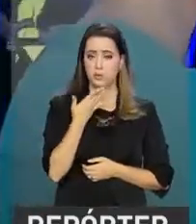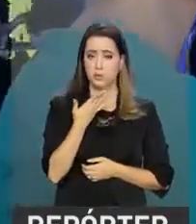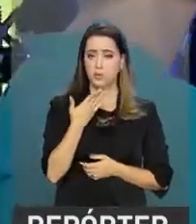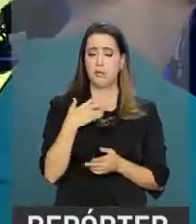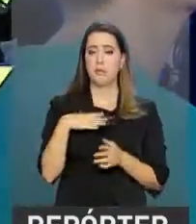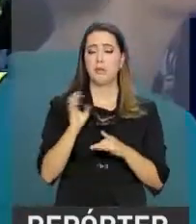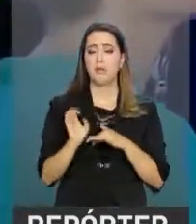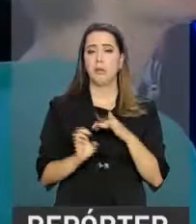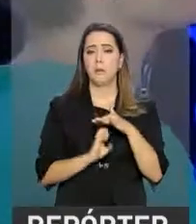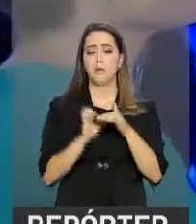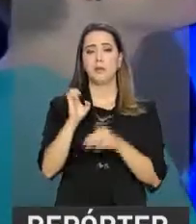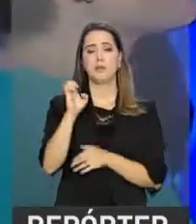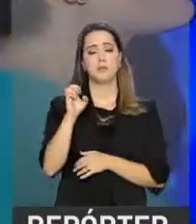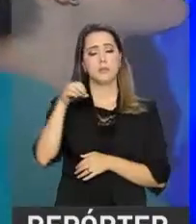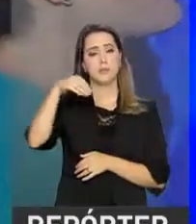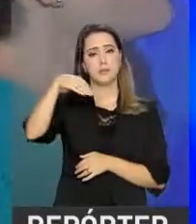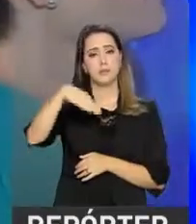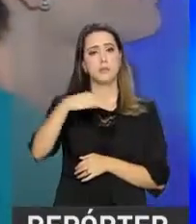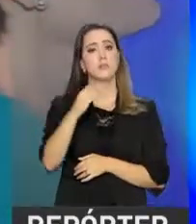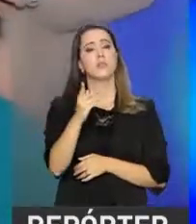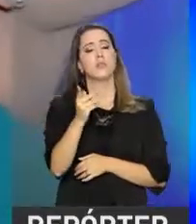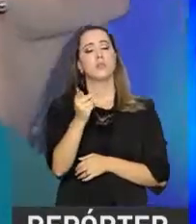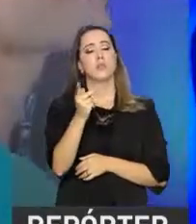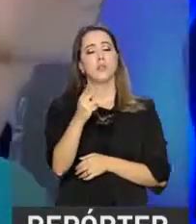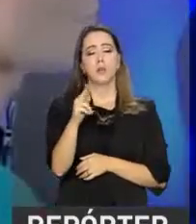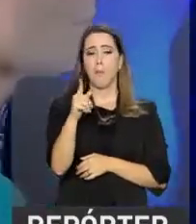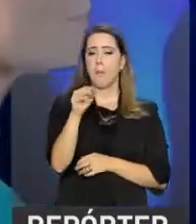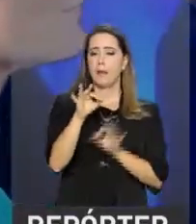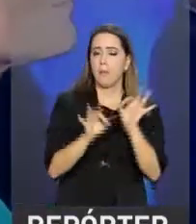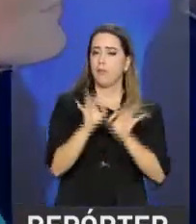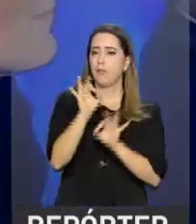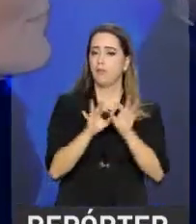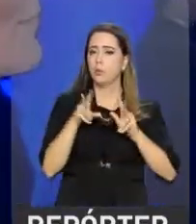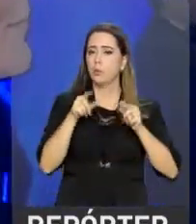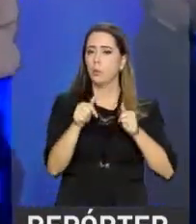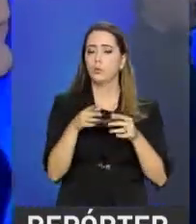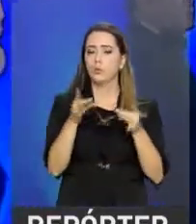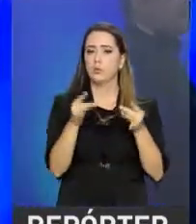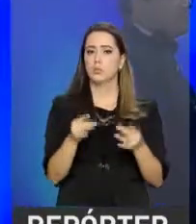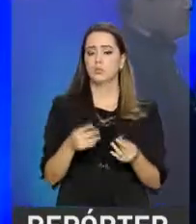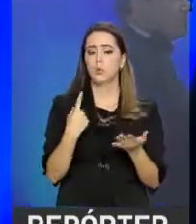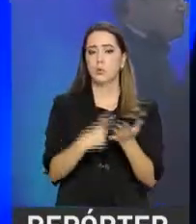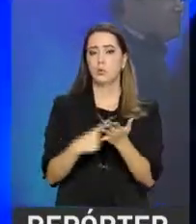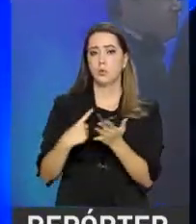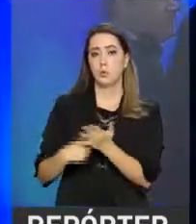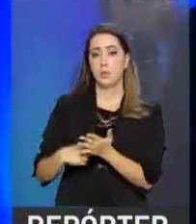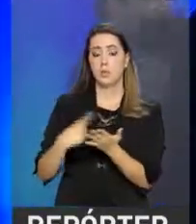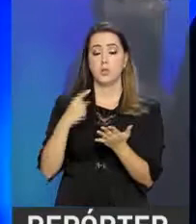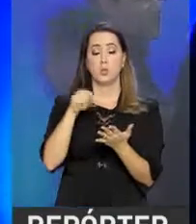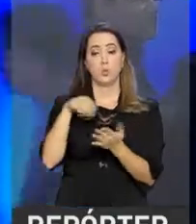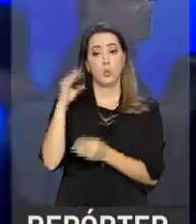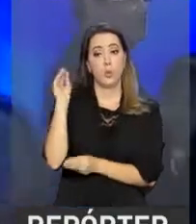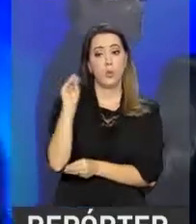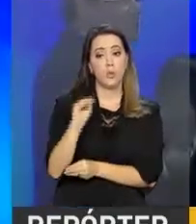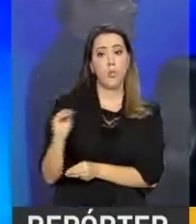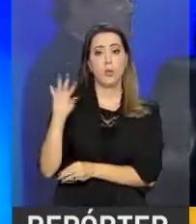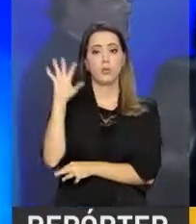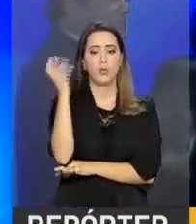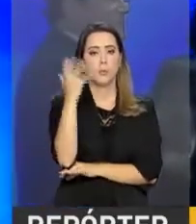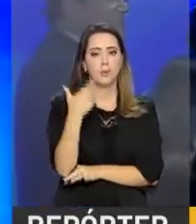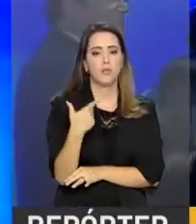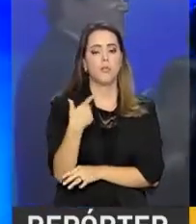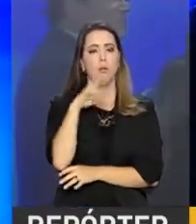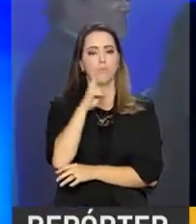de pesquisa e de inovação aos 17 Objetivos do Desenvolvimento Sustentável. Essa agenda que procura, no horizonte